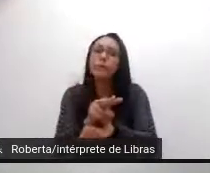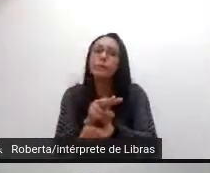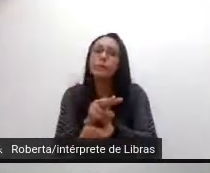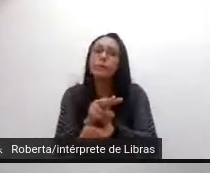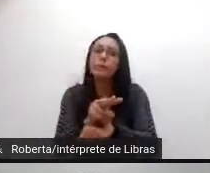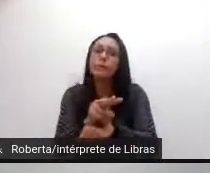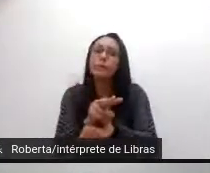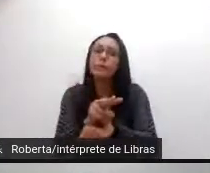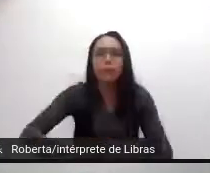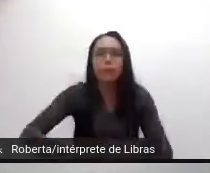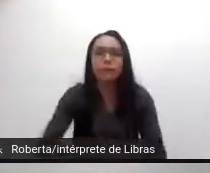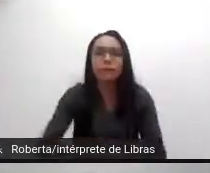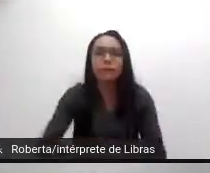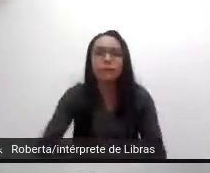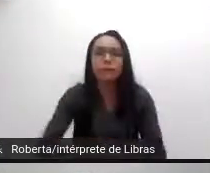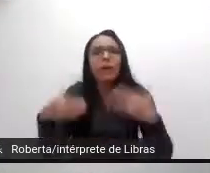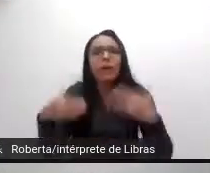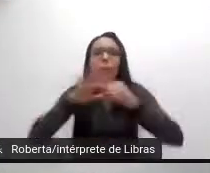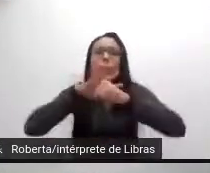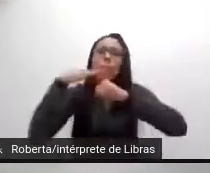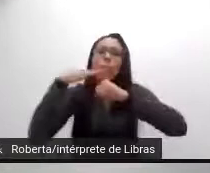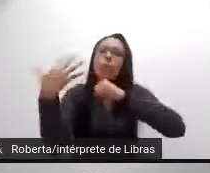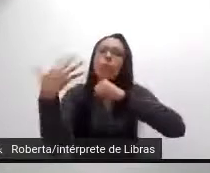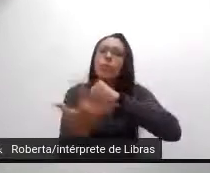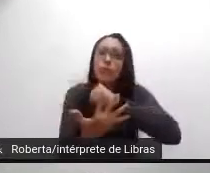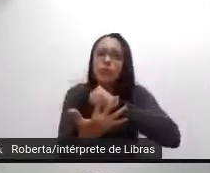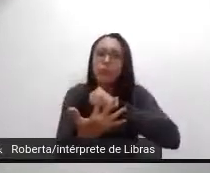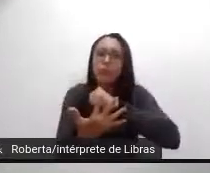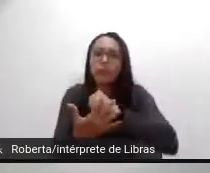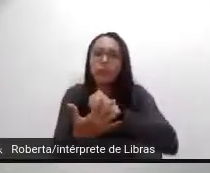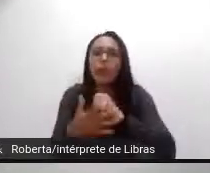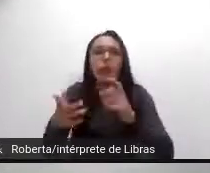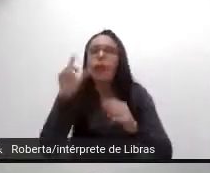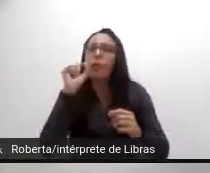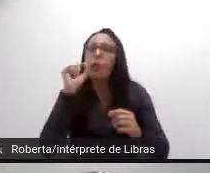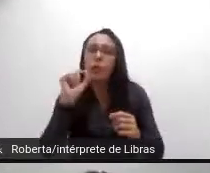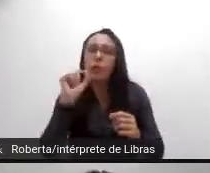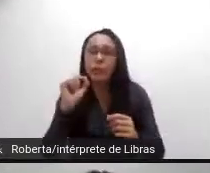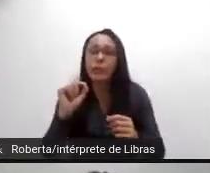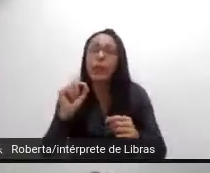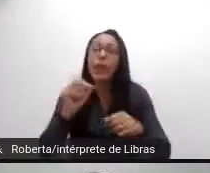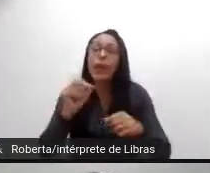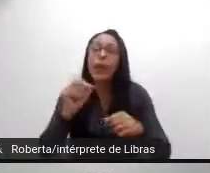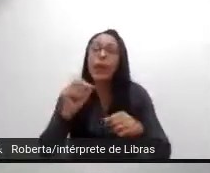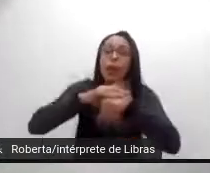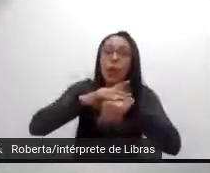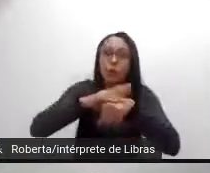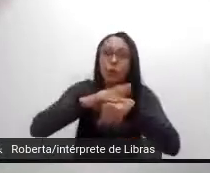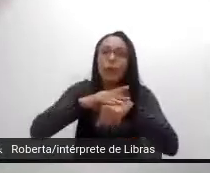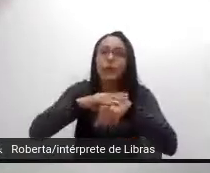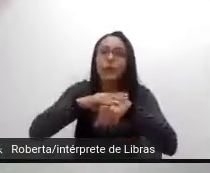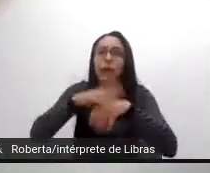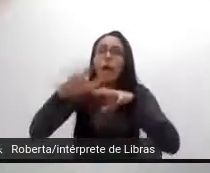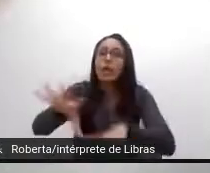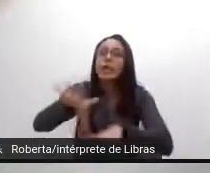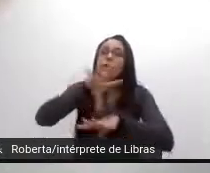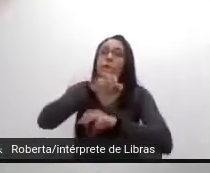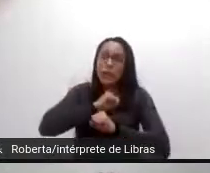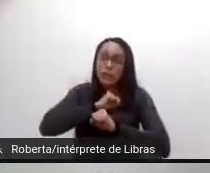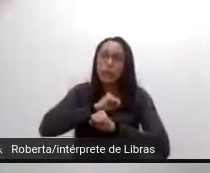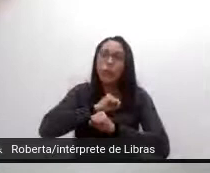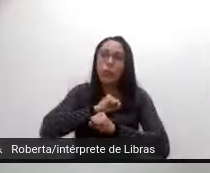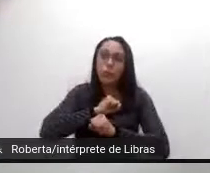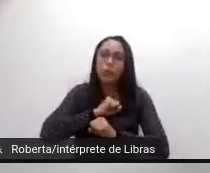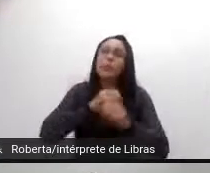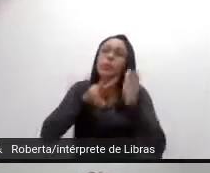infecções. Então, a Covid-19 nada mais é do que uma doença infecciosa provocada por um